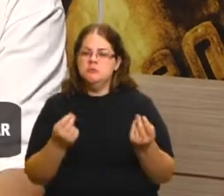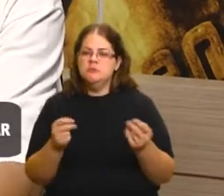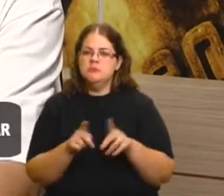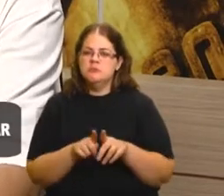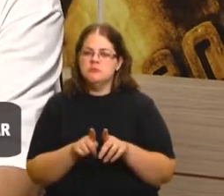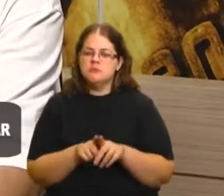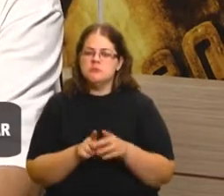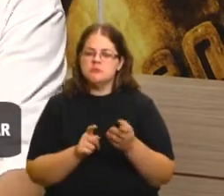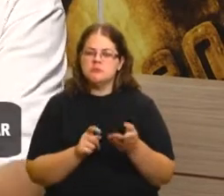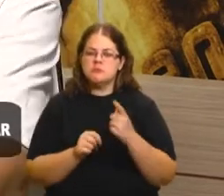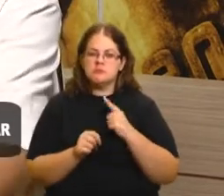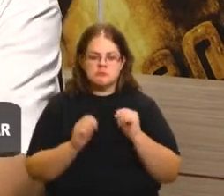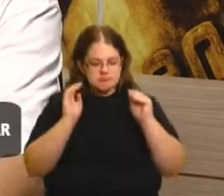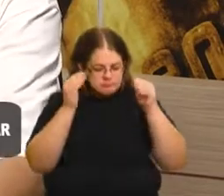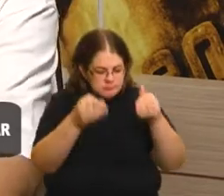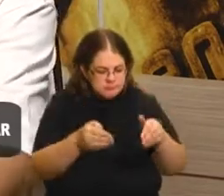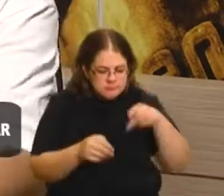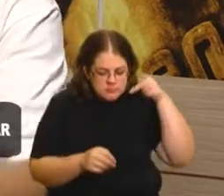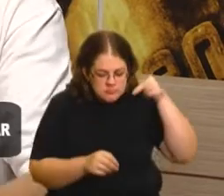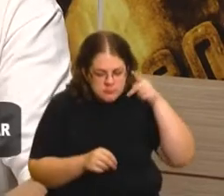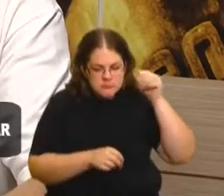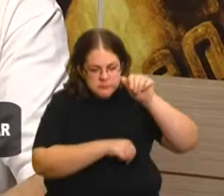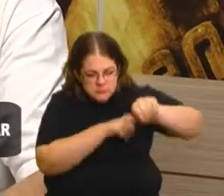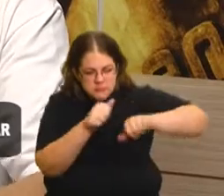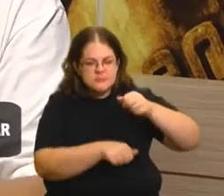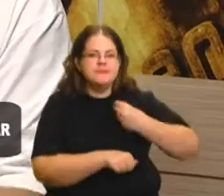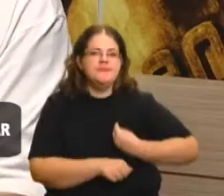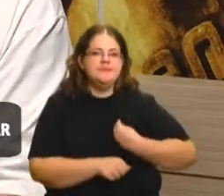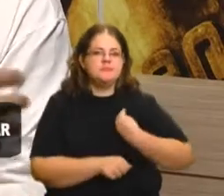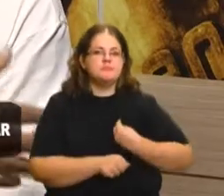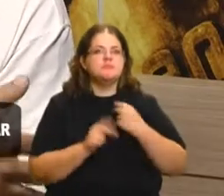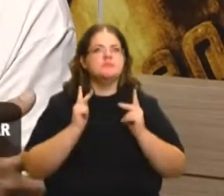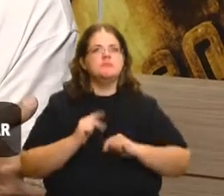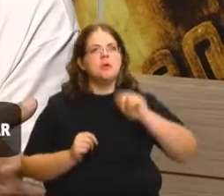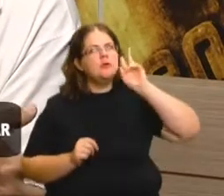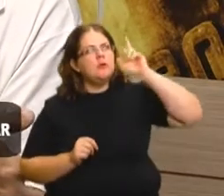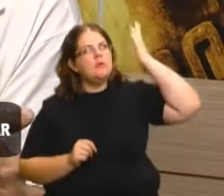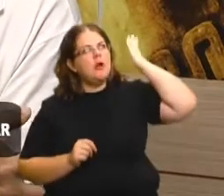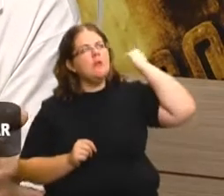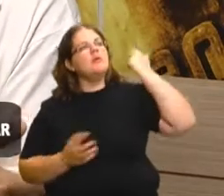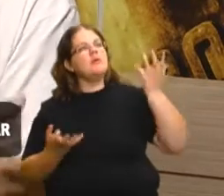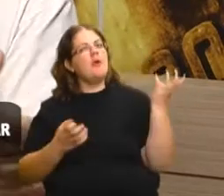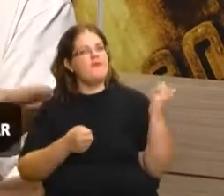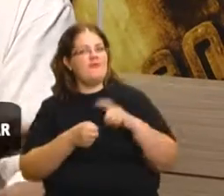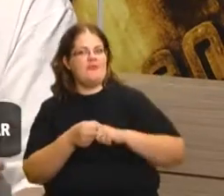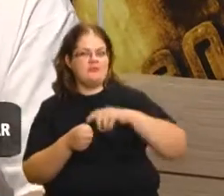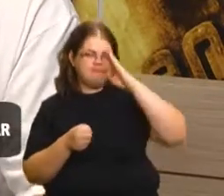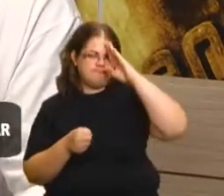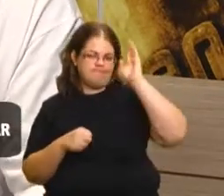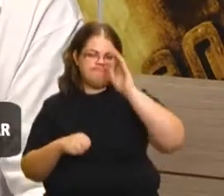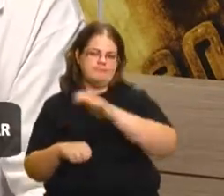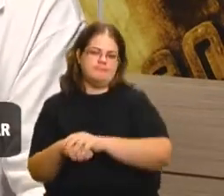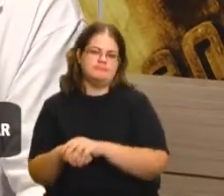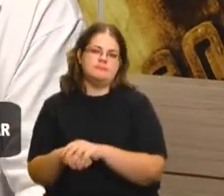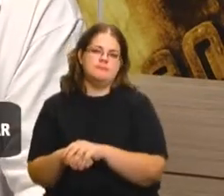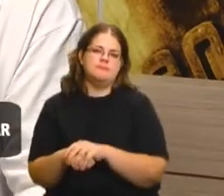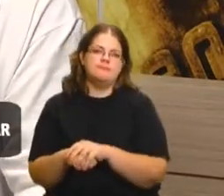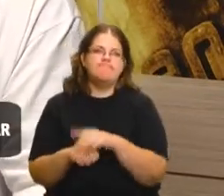descontentamento para algum tipo de política que possa mudar essas condições, eles fazem uma volta ao passado, idealizam o